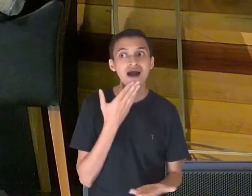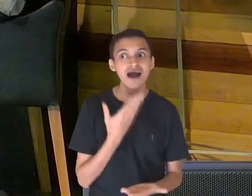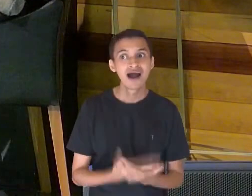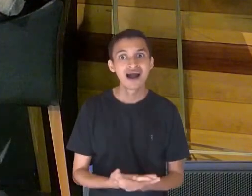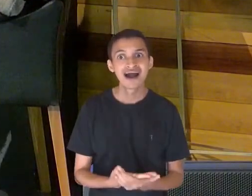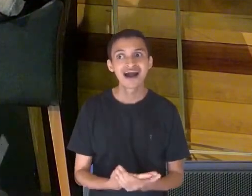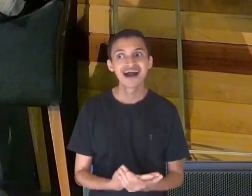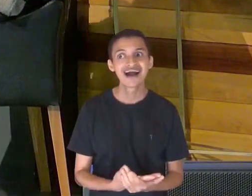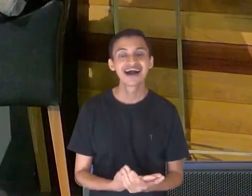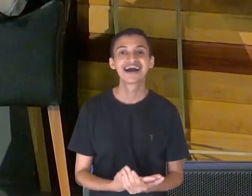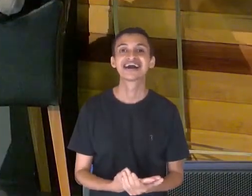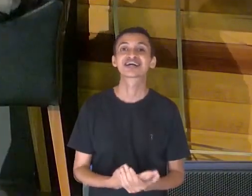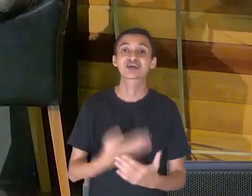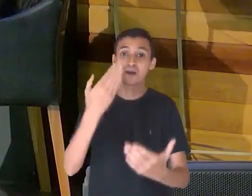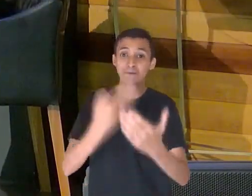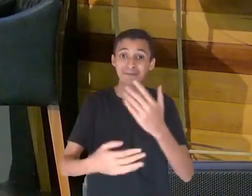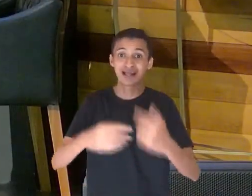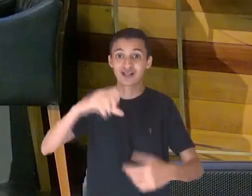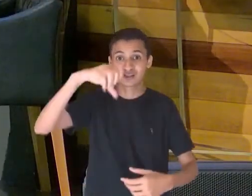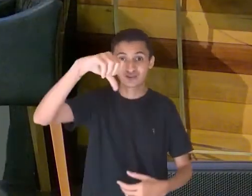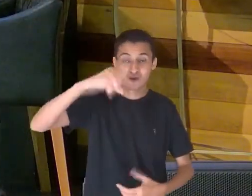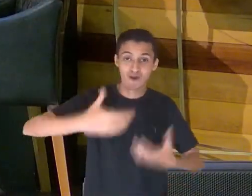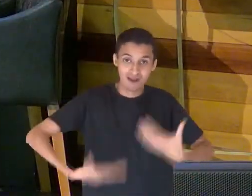Oh! E perdeu 9 quilos.